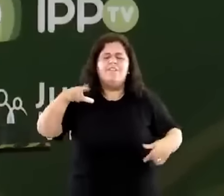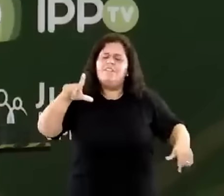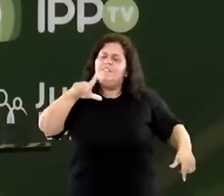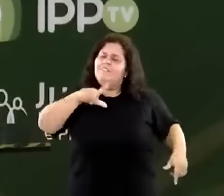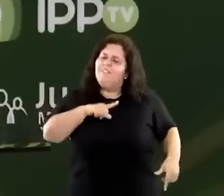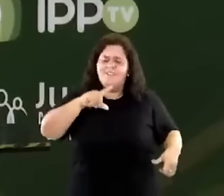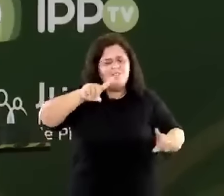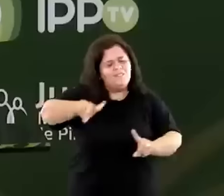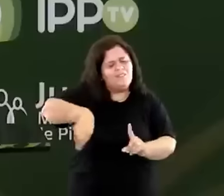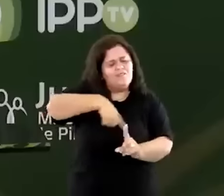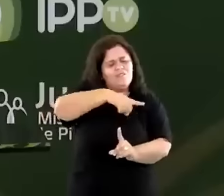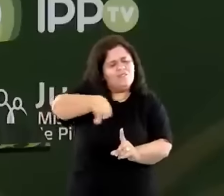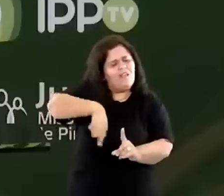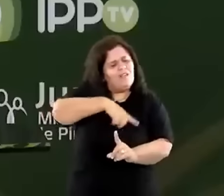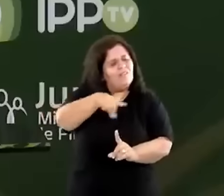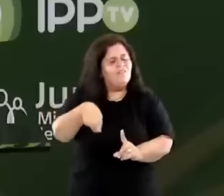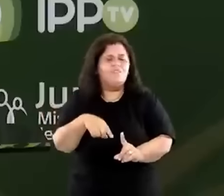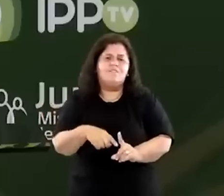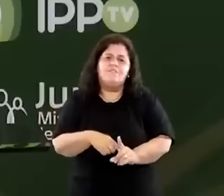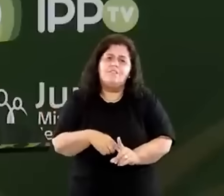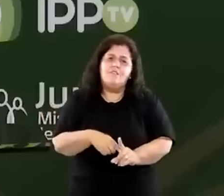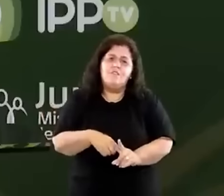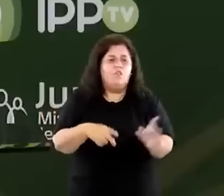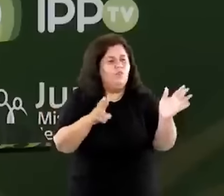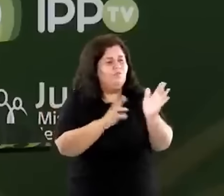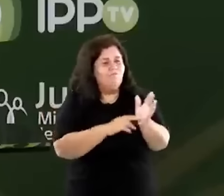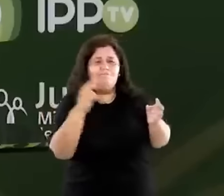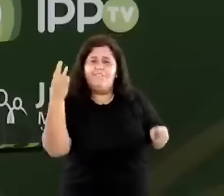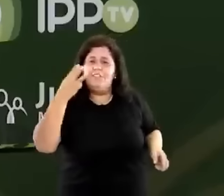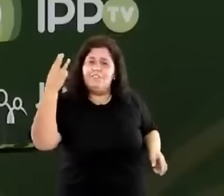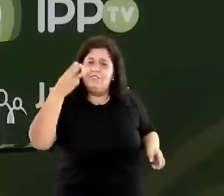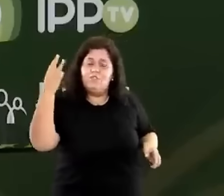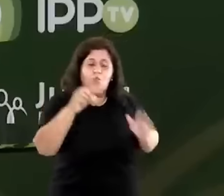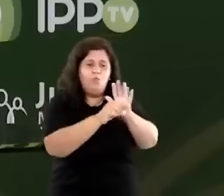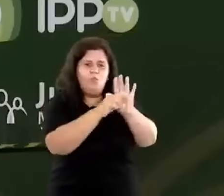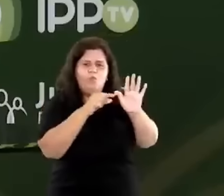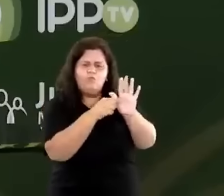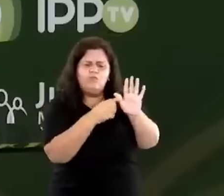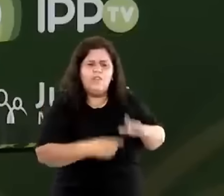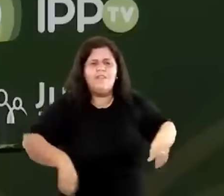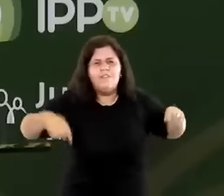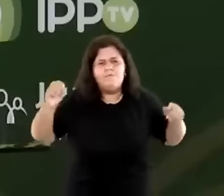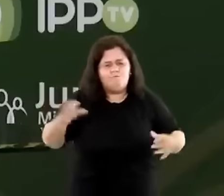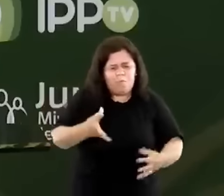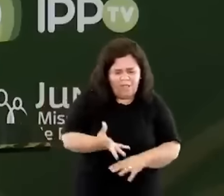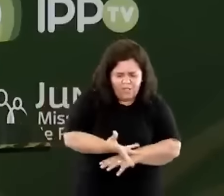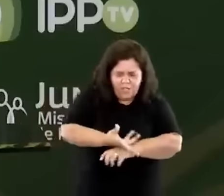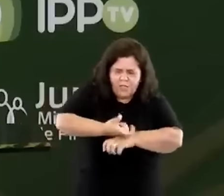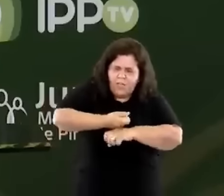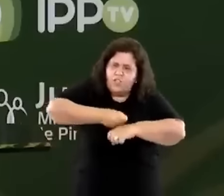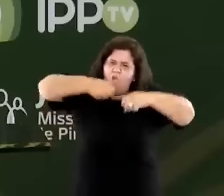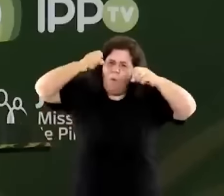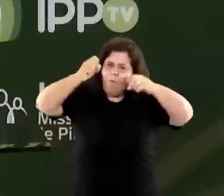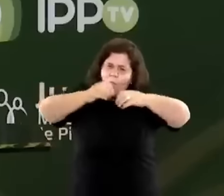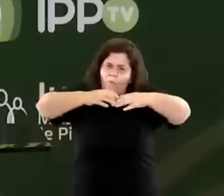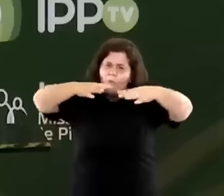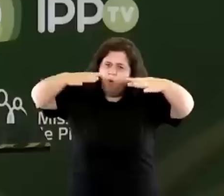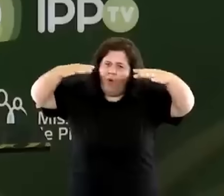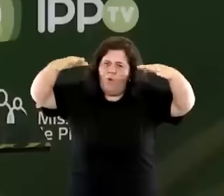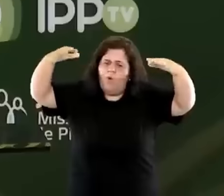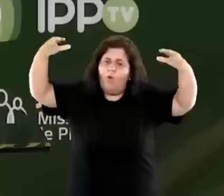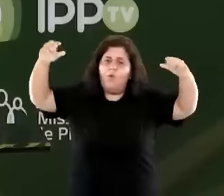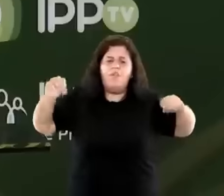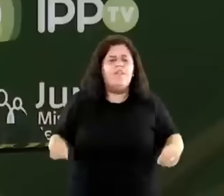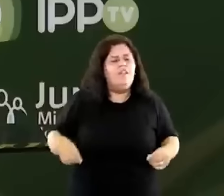santidade vejamos um terceiro ponto nesse texto por gentileza a igreja glorificada participa do reinado e do